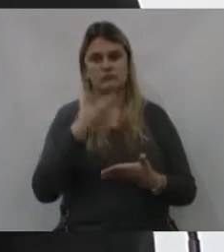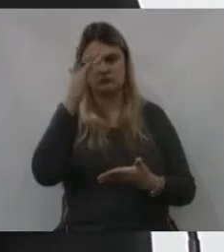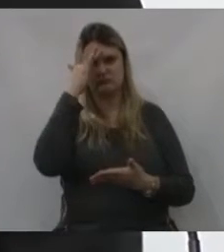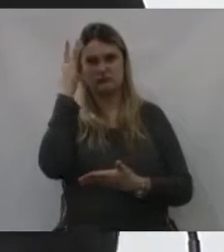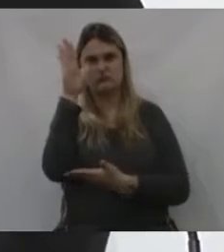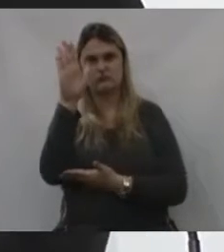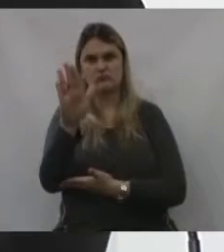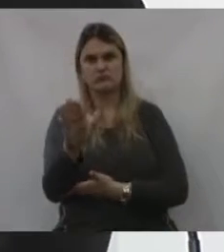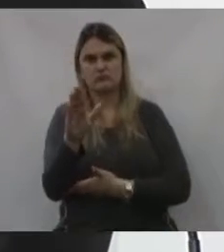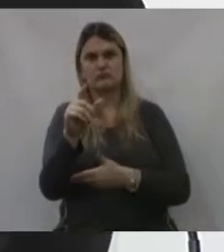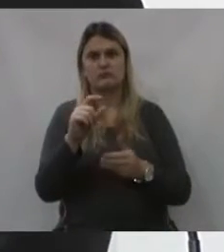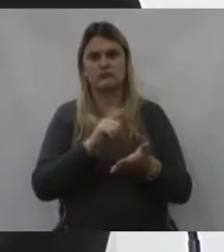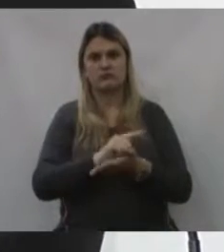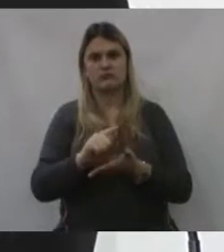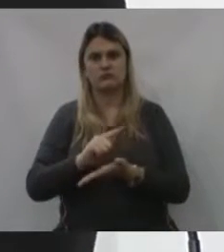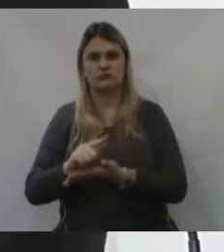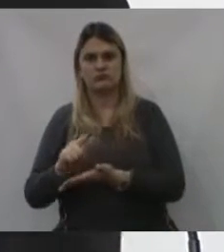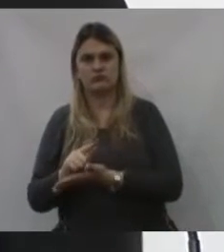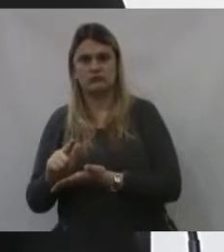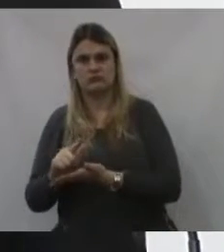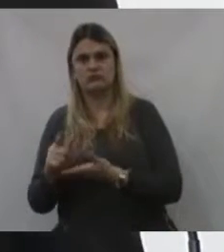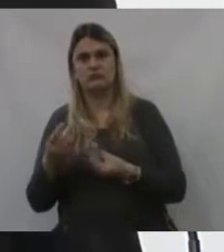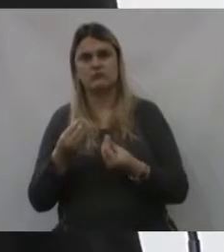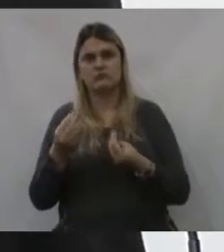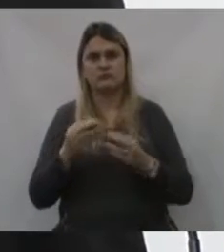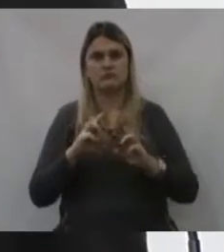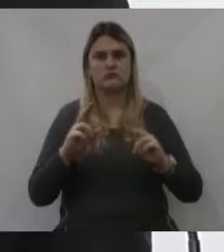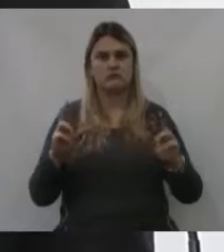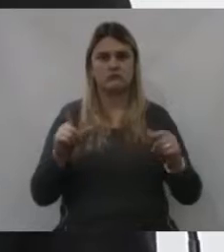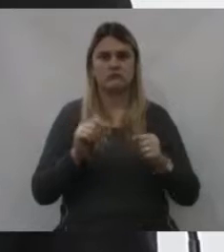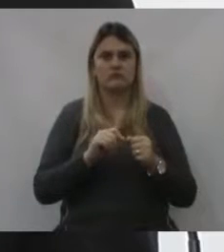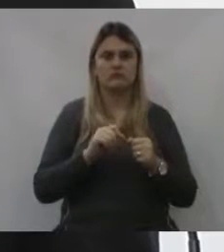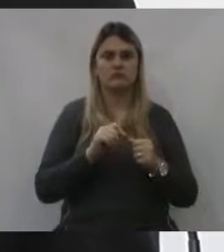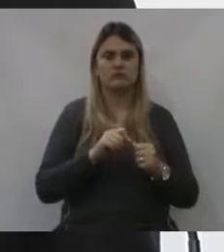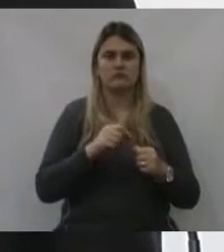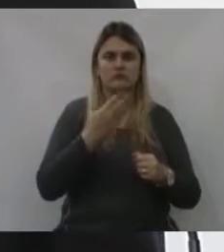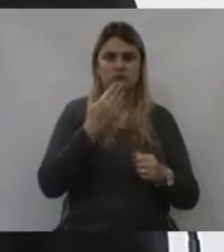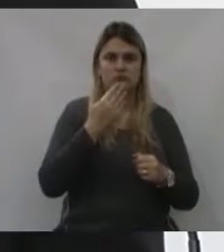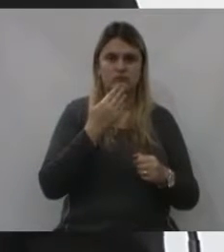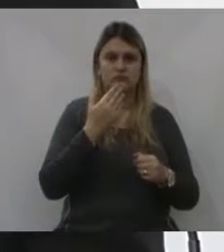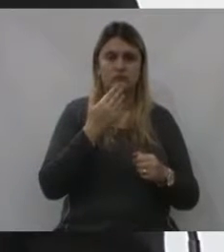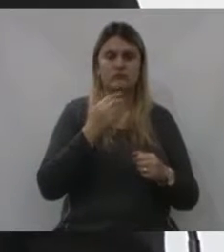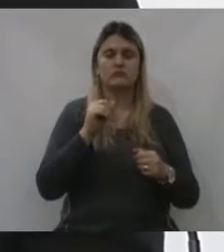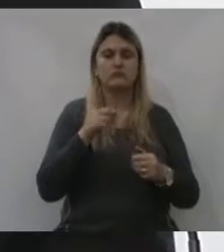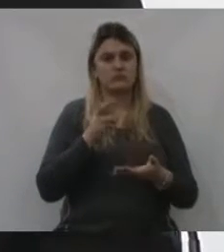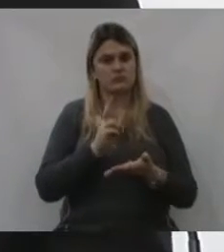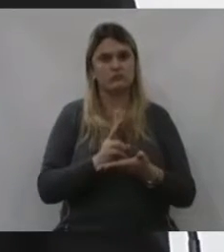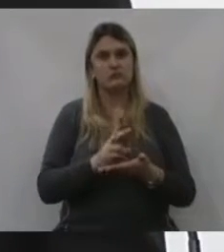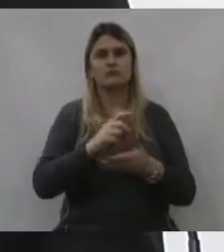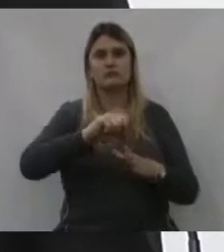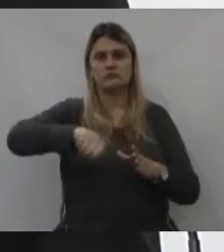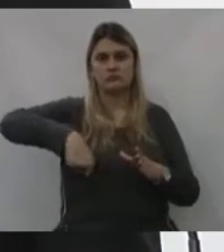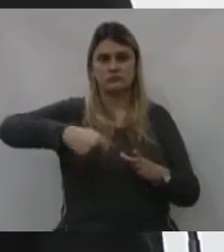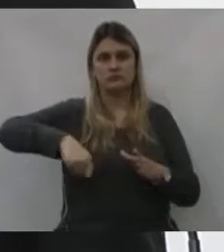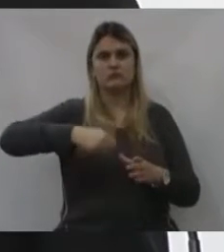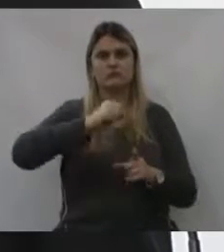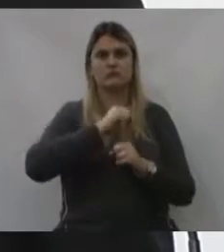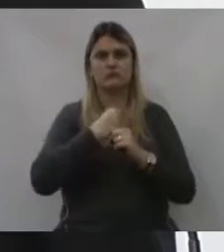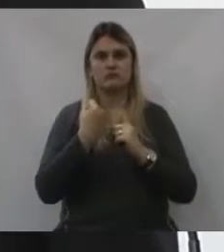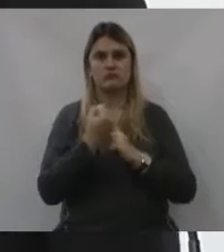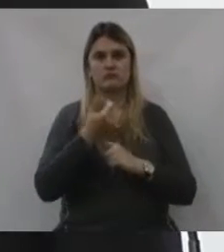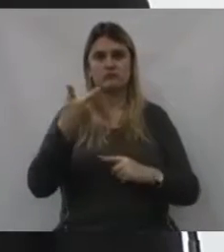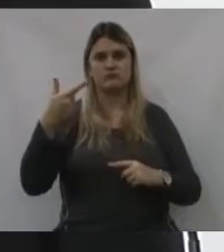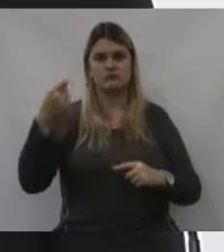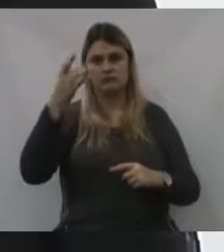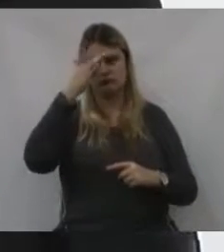meio para o pessoal da tarde fazer a higiene, diferente do pessoal da manhã que faria a alimentação. É possível tocar a cozinha social com